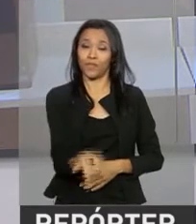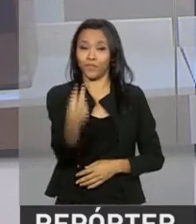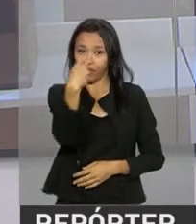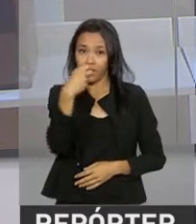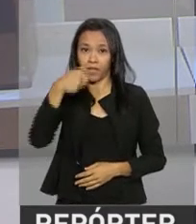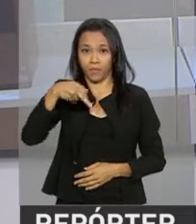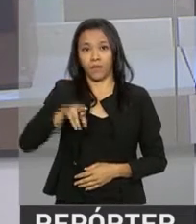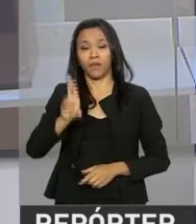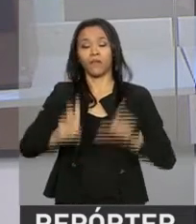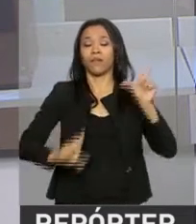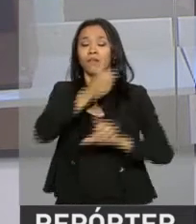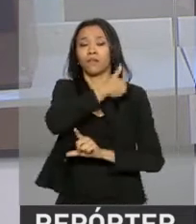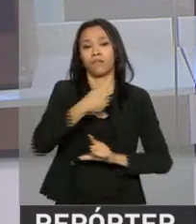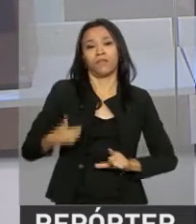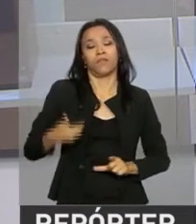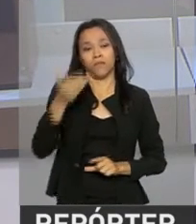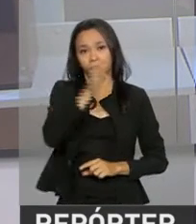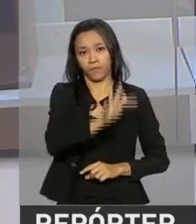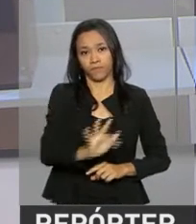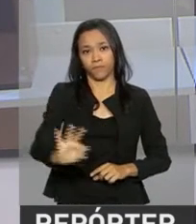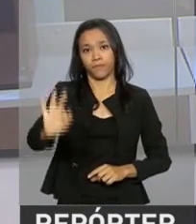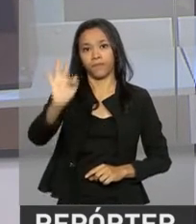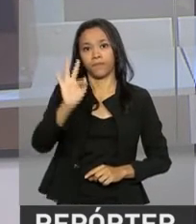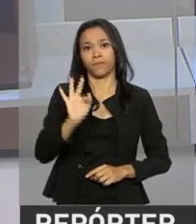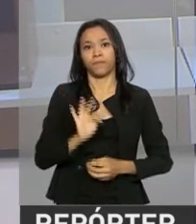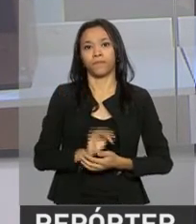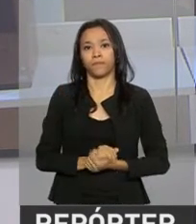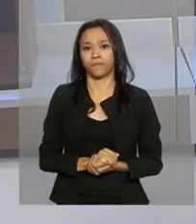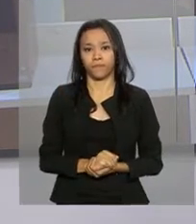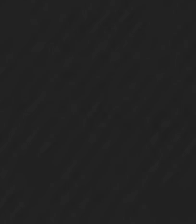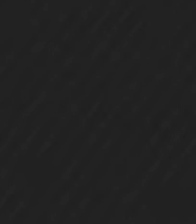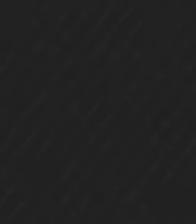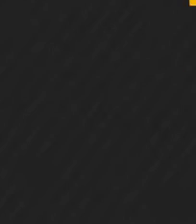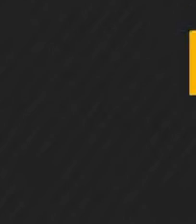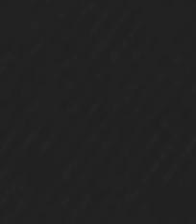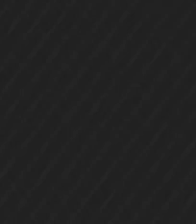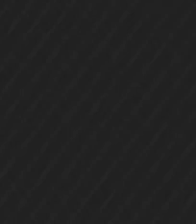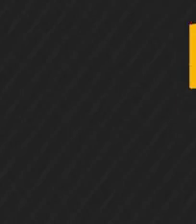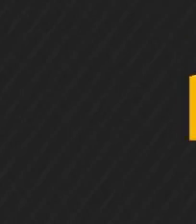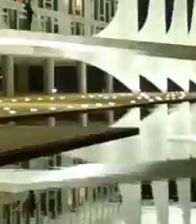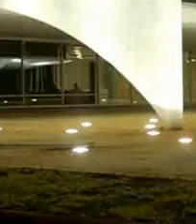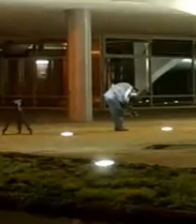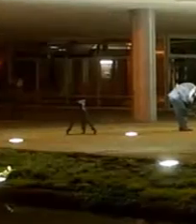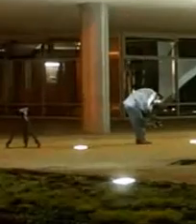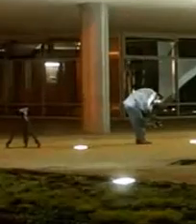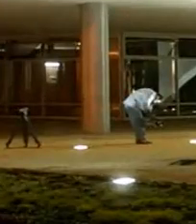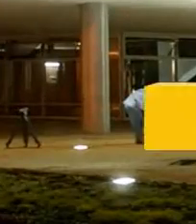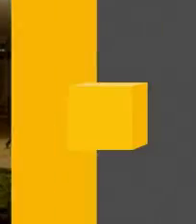gente aqui na NBR, a TV do Governo Federal.